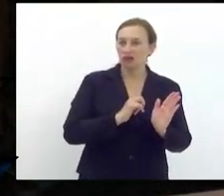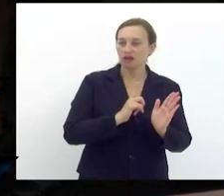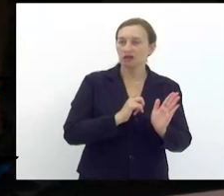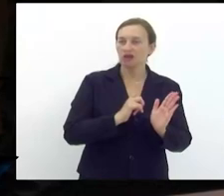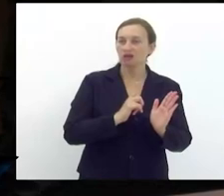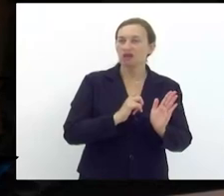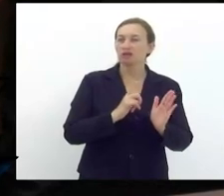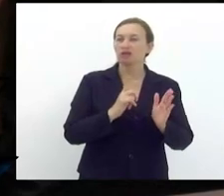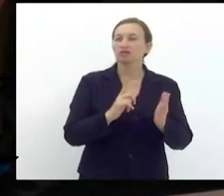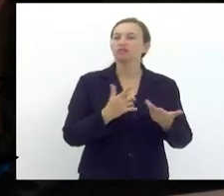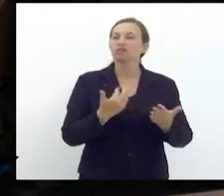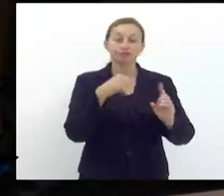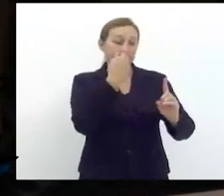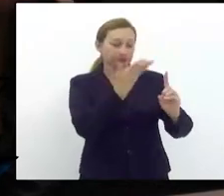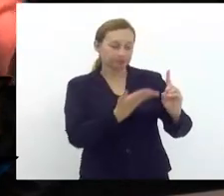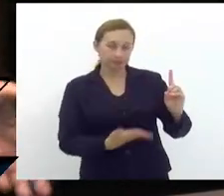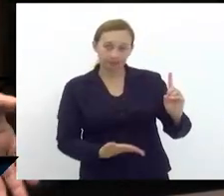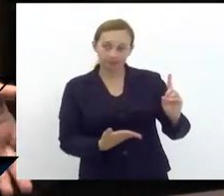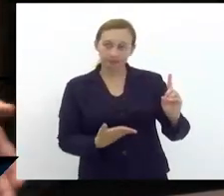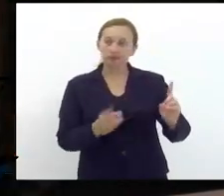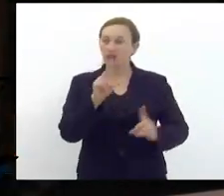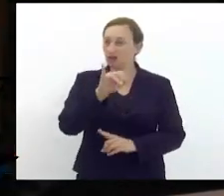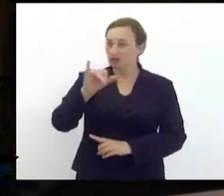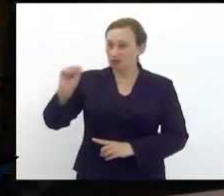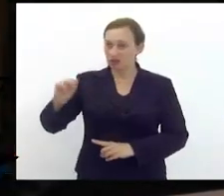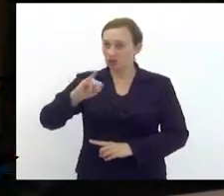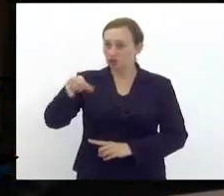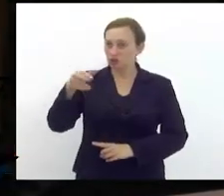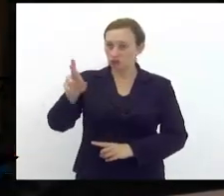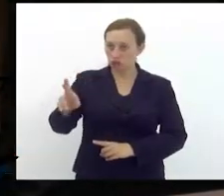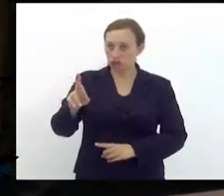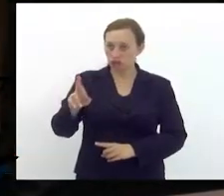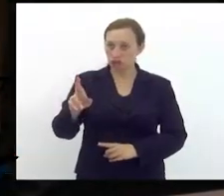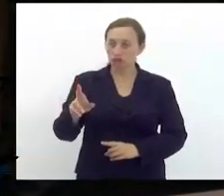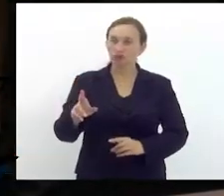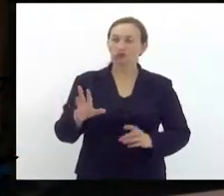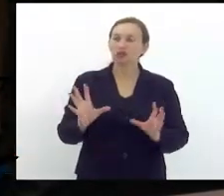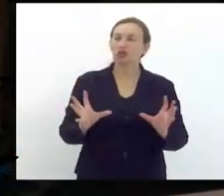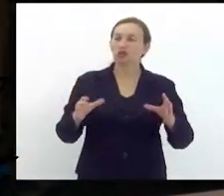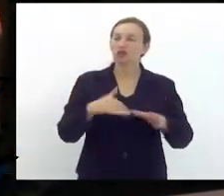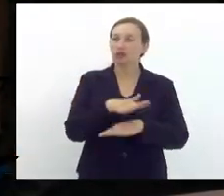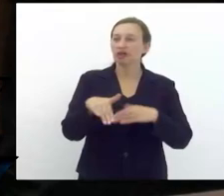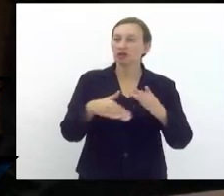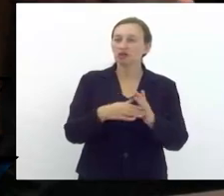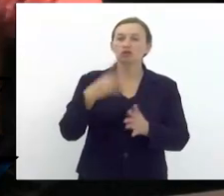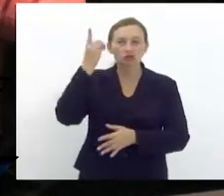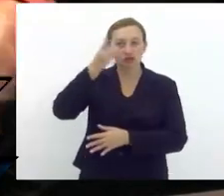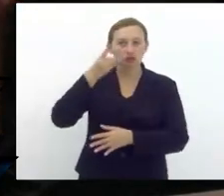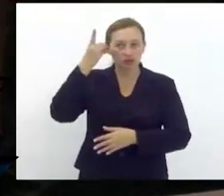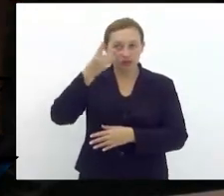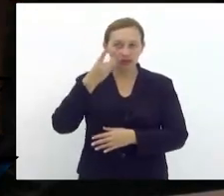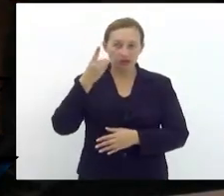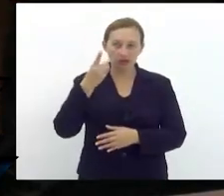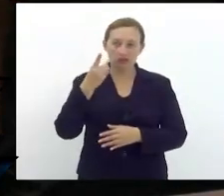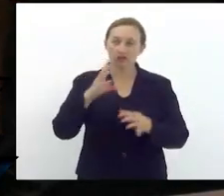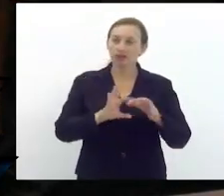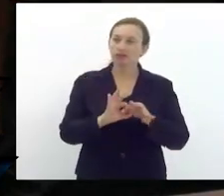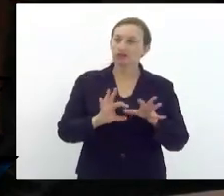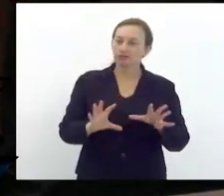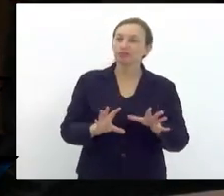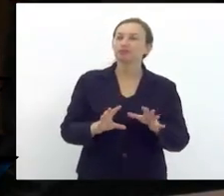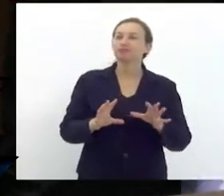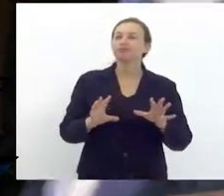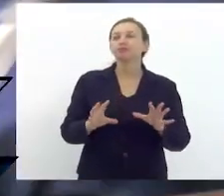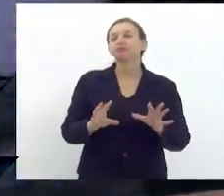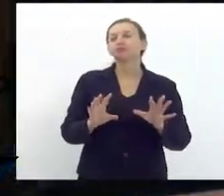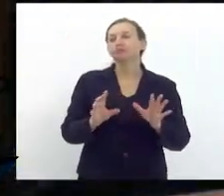que seja uma iniciativa coletiva da Assembleia Legislativa do Estado do Rio de Janeiro Então a gente vai abrir para que toda casa